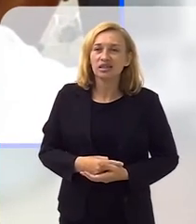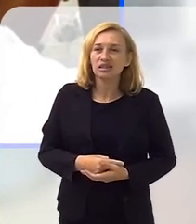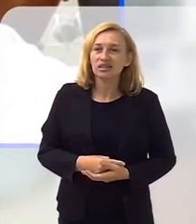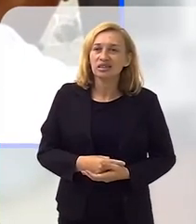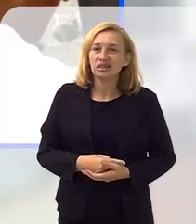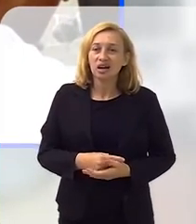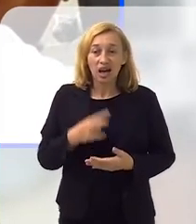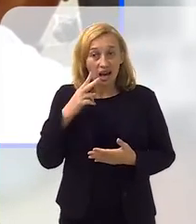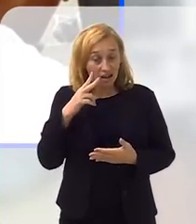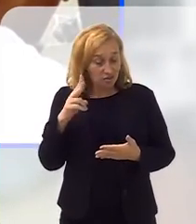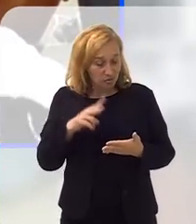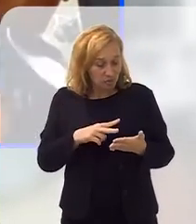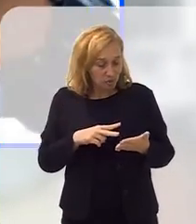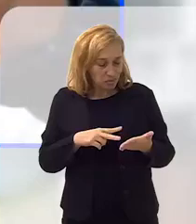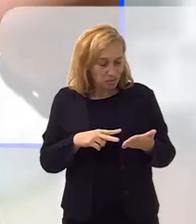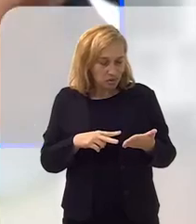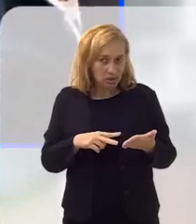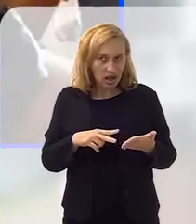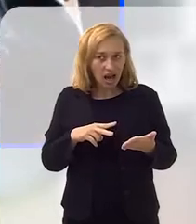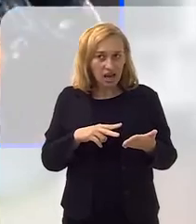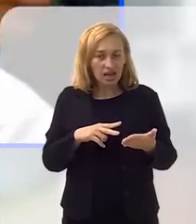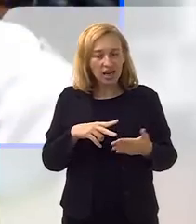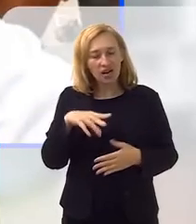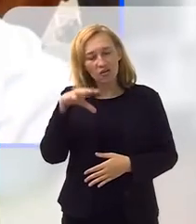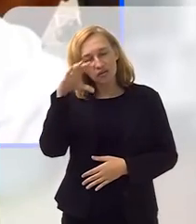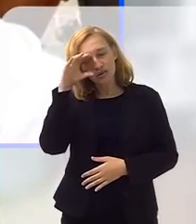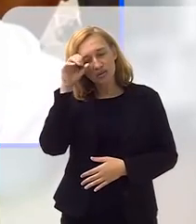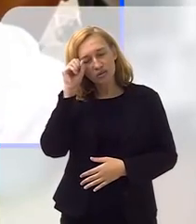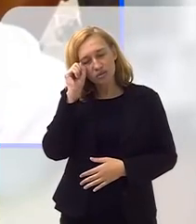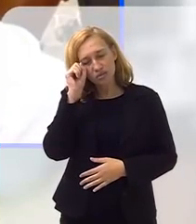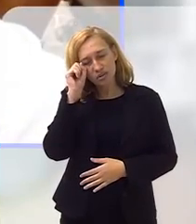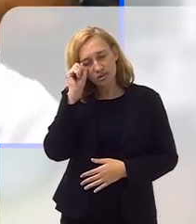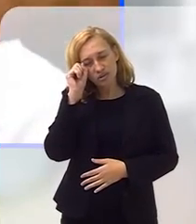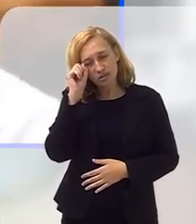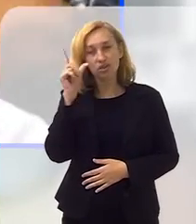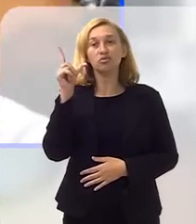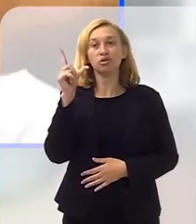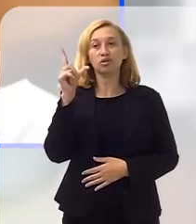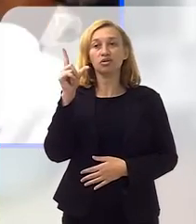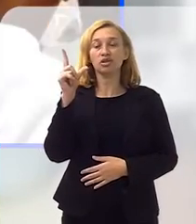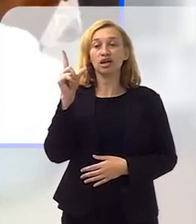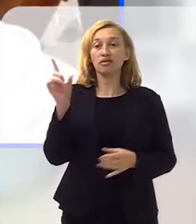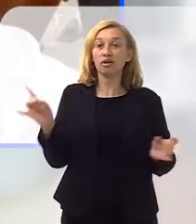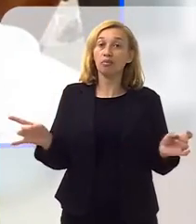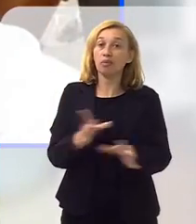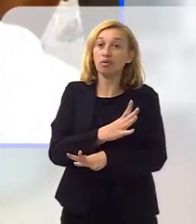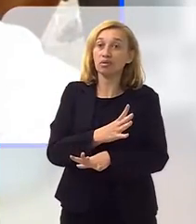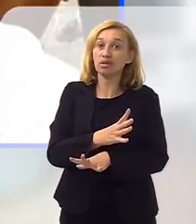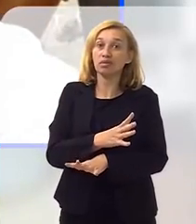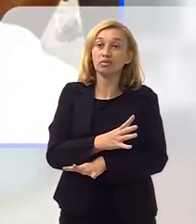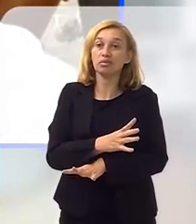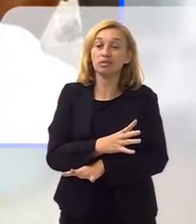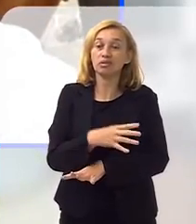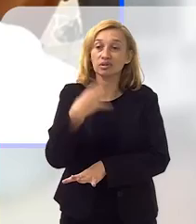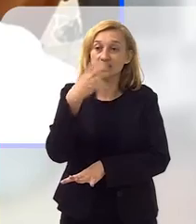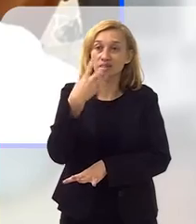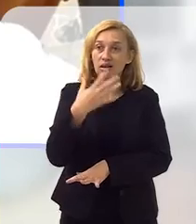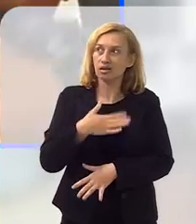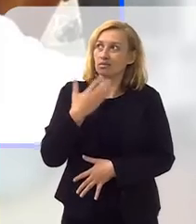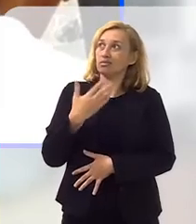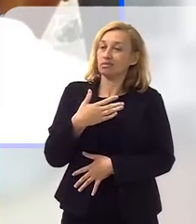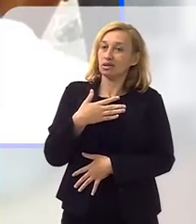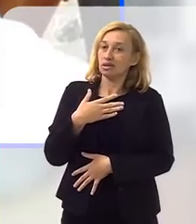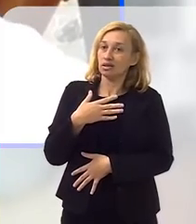musicar. Aí, poxa, ela foi dormir, quando acordaram para voltar, ela já estava com a música pronta para ele